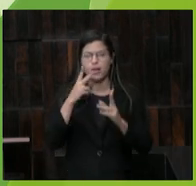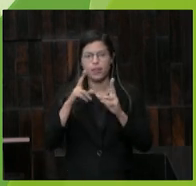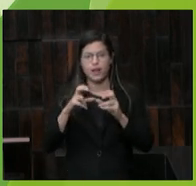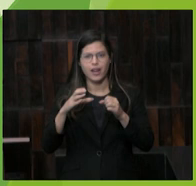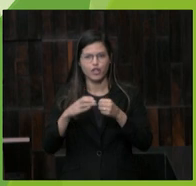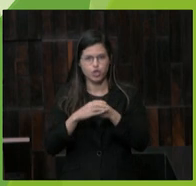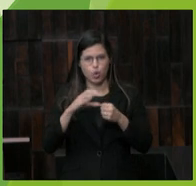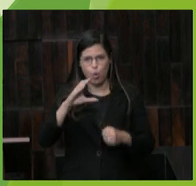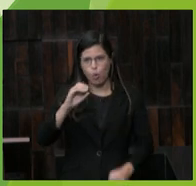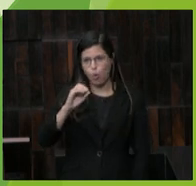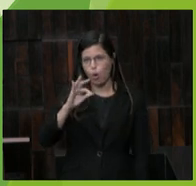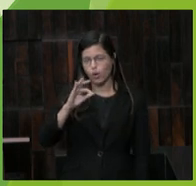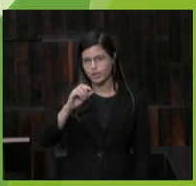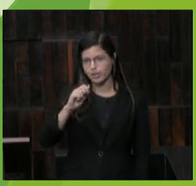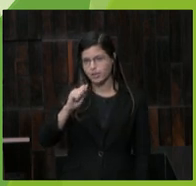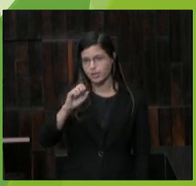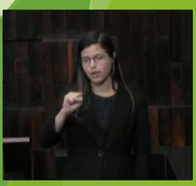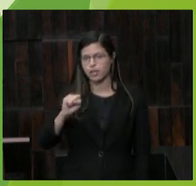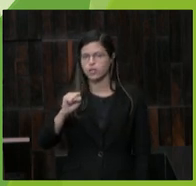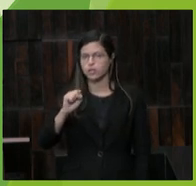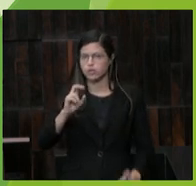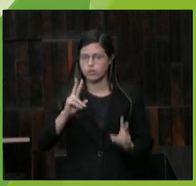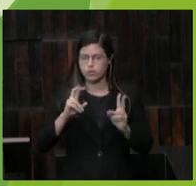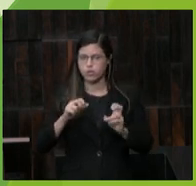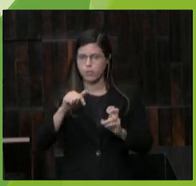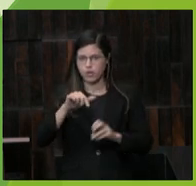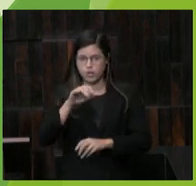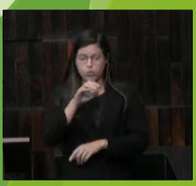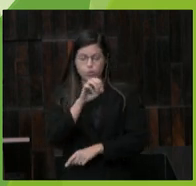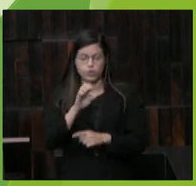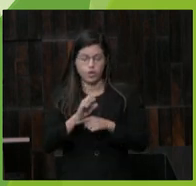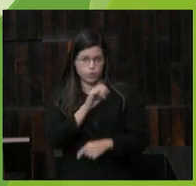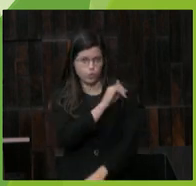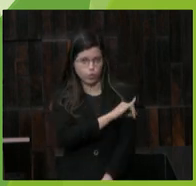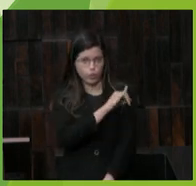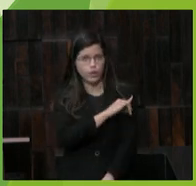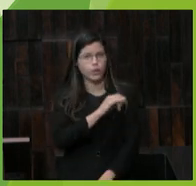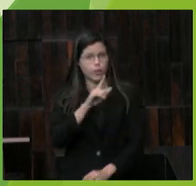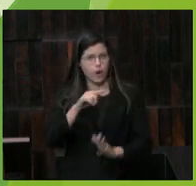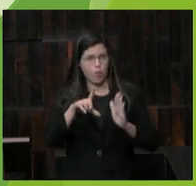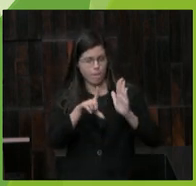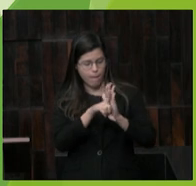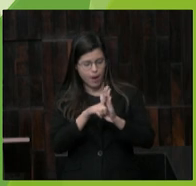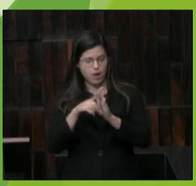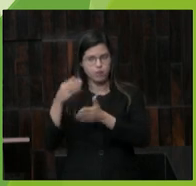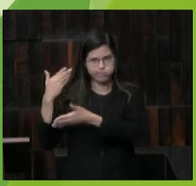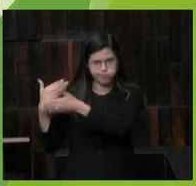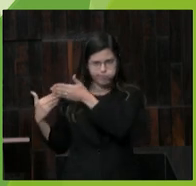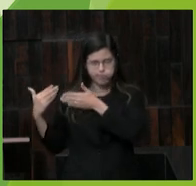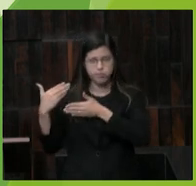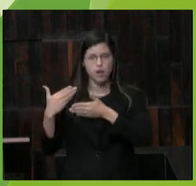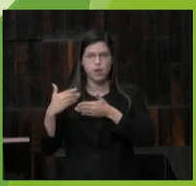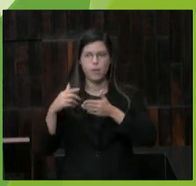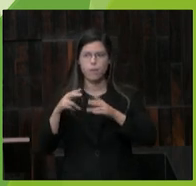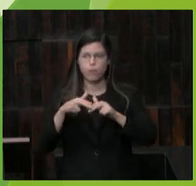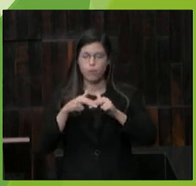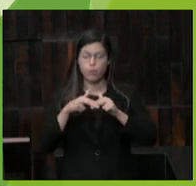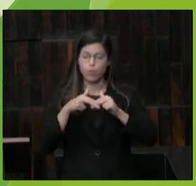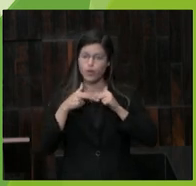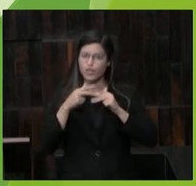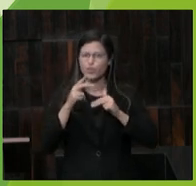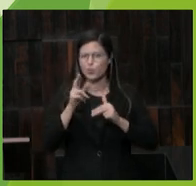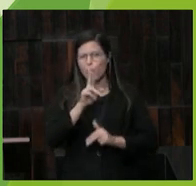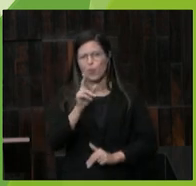cotas. Isso aqui do âmbito do Estado do Rio de Janeiro, tá? É uma lei antiga, por isso que ela até menciona portadoras de